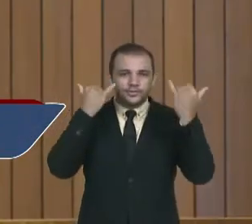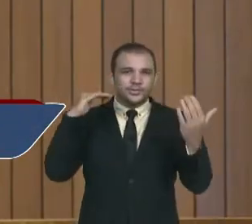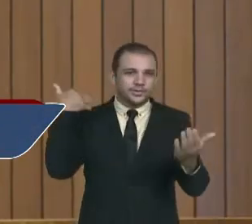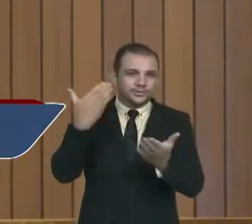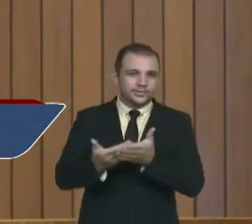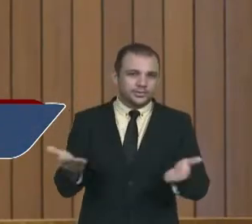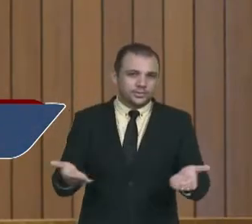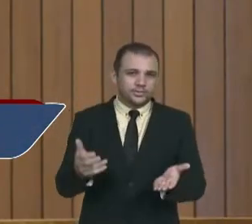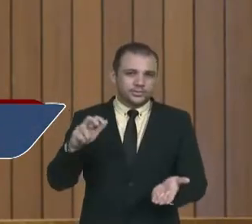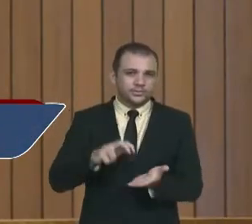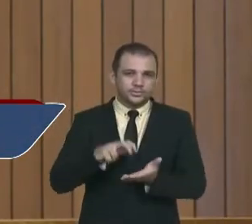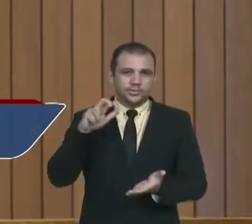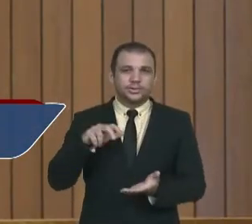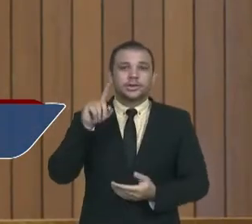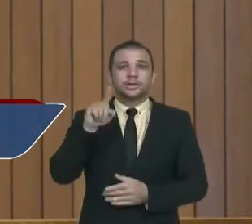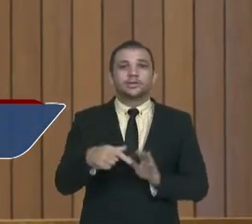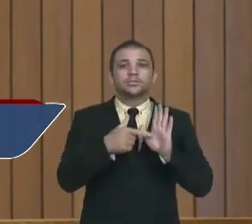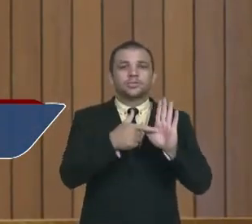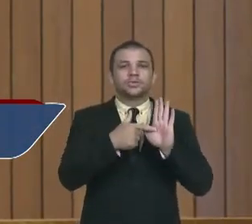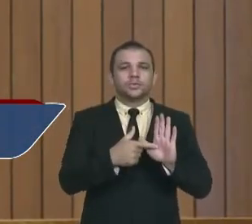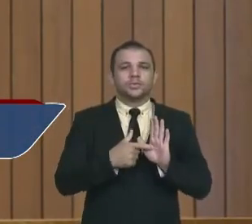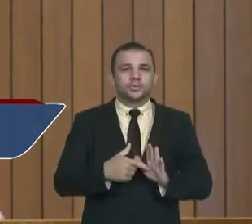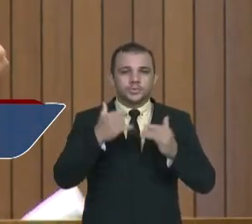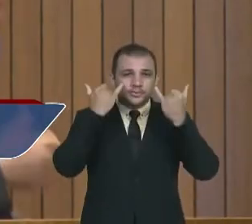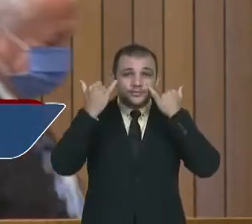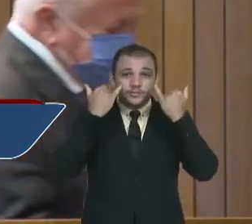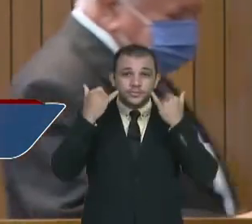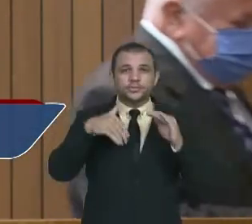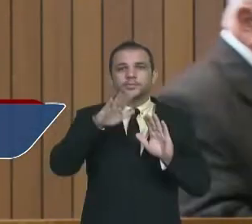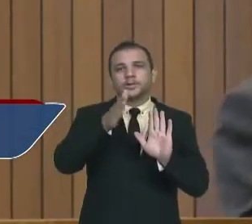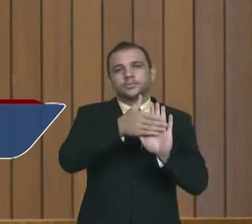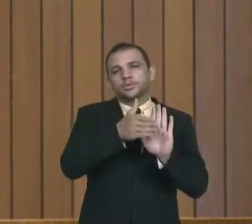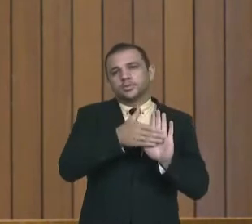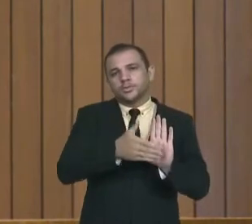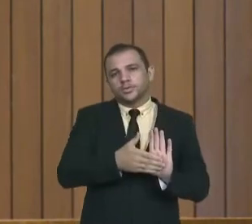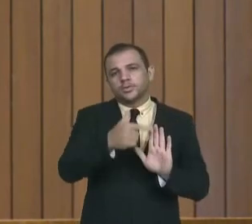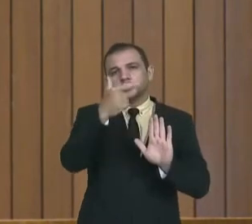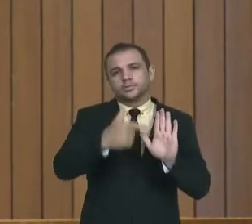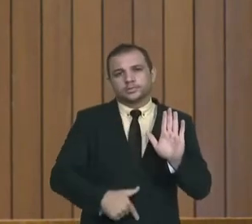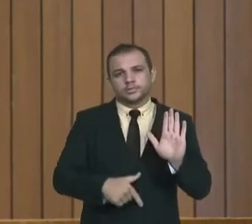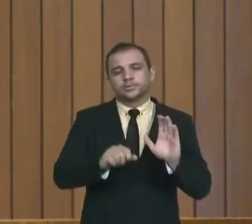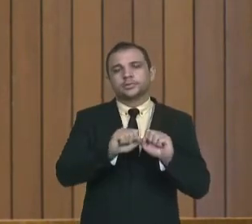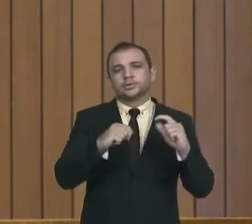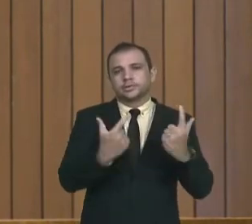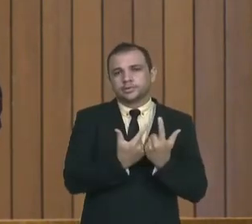manhã, foi o que mais apresentou matérias propositivas, proposições legislativas.